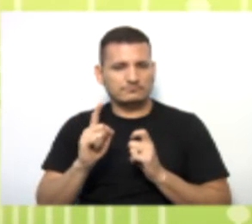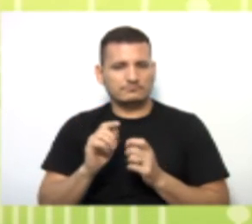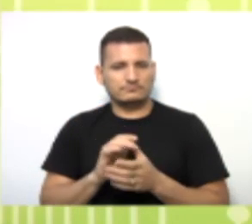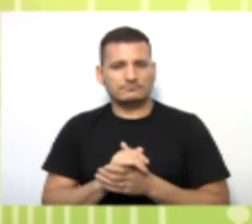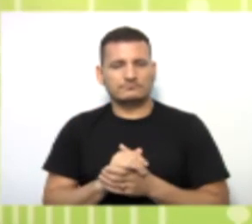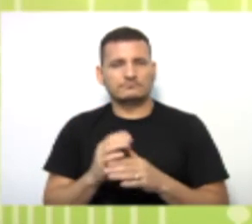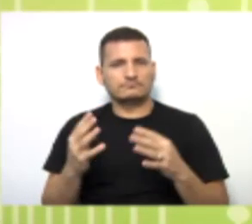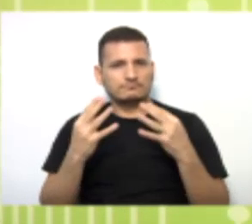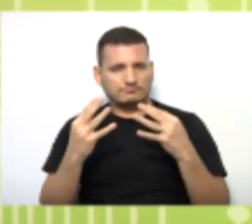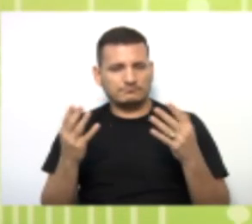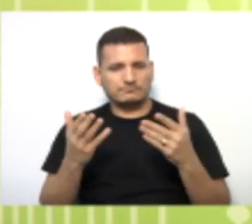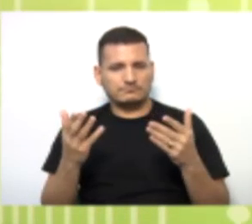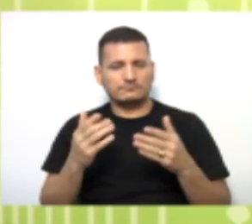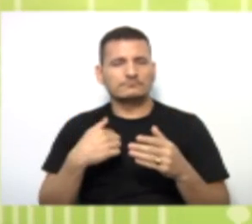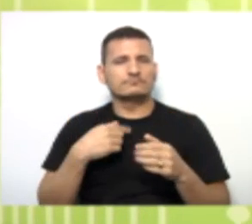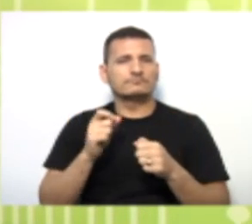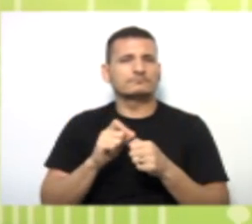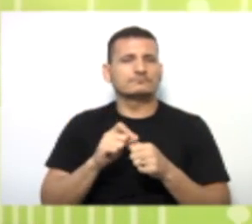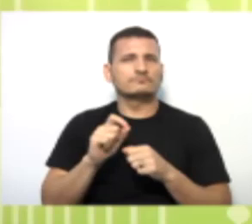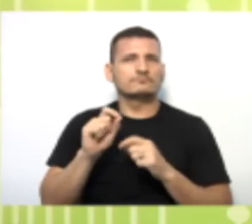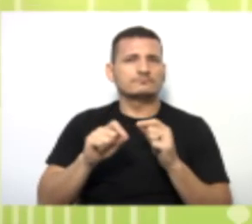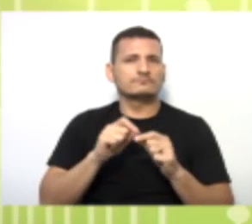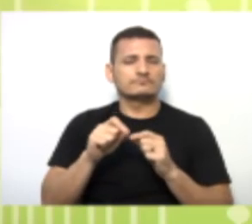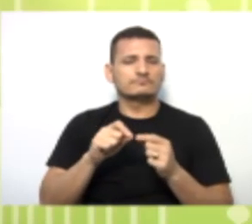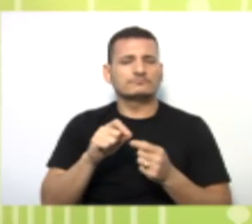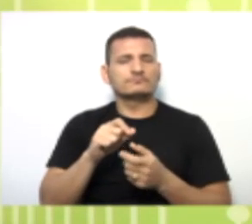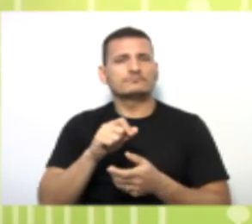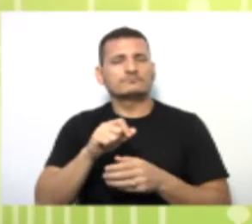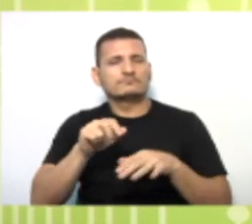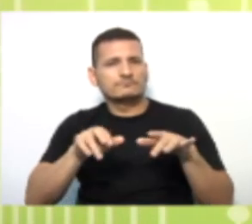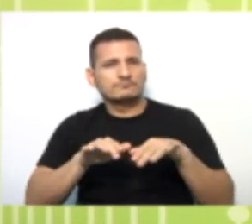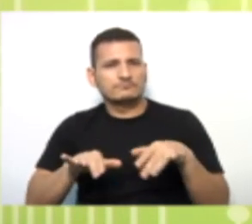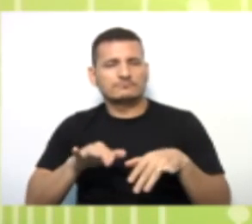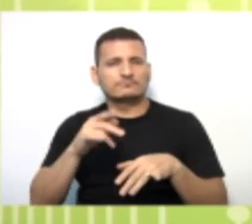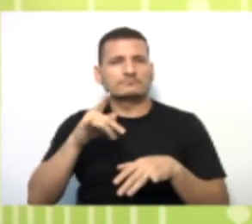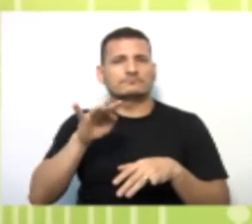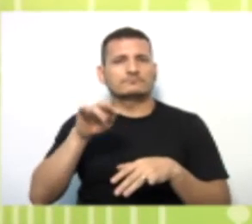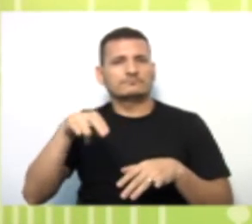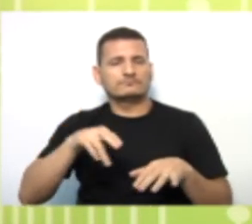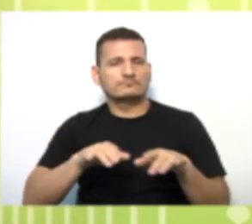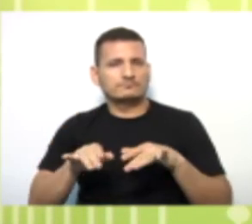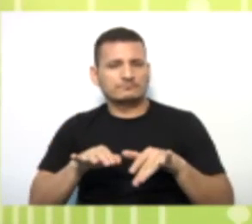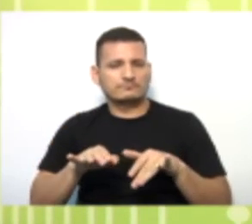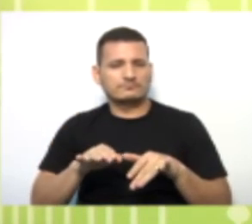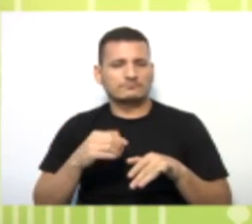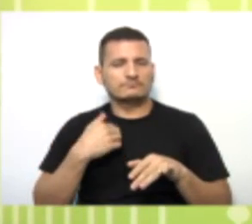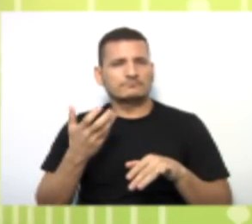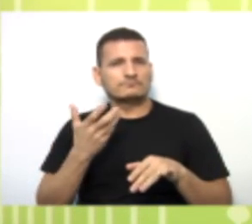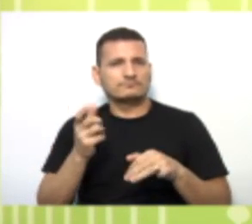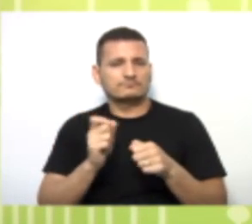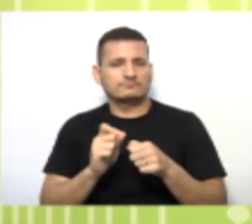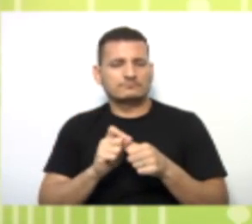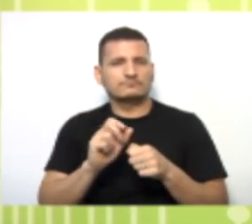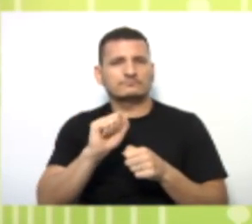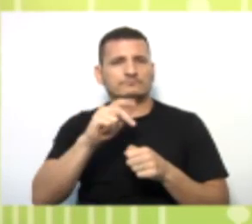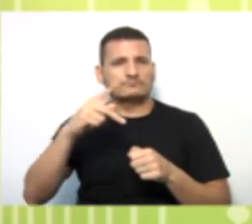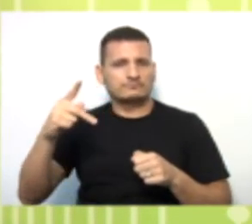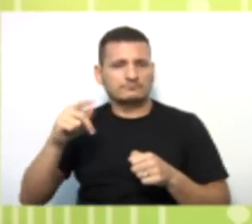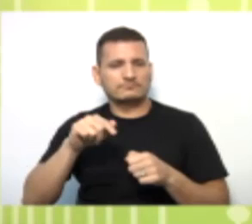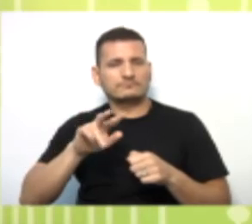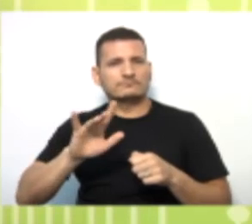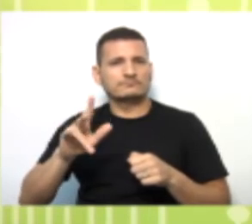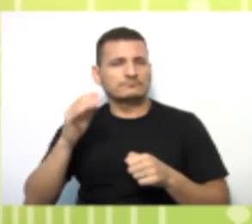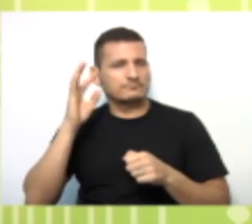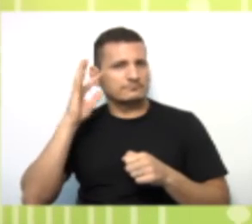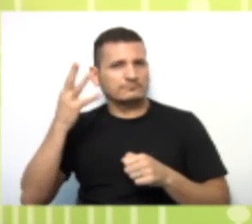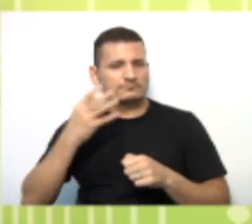aqui para mim aqui agora. O que eu preciso fazer, professor, para poder começar a desenvolver em Python? A começar a programar em Python? Eu quero logo fazer logo um aplicativo que vai resolver